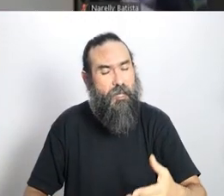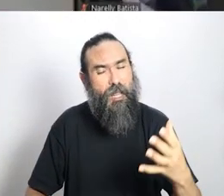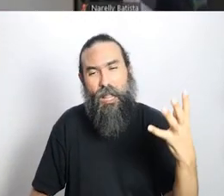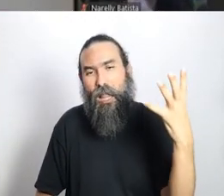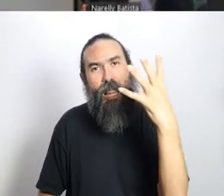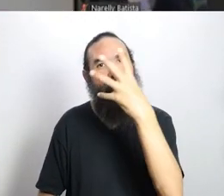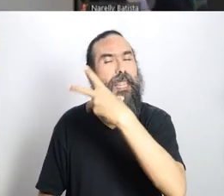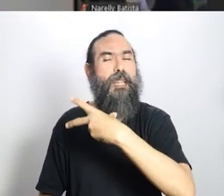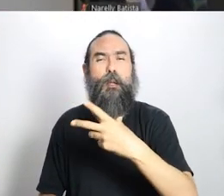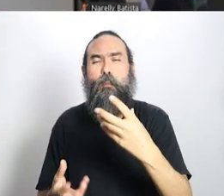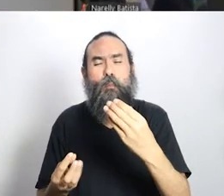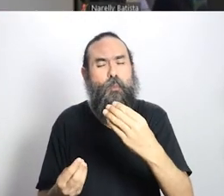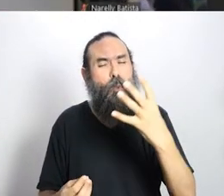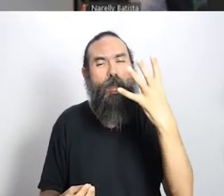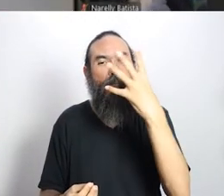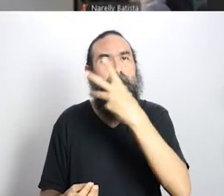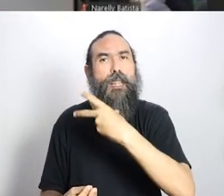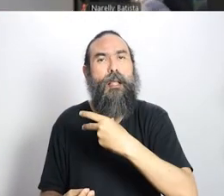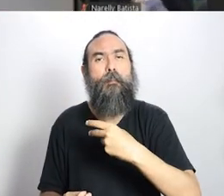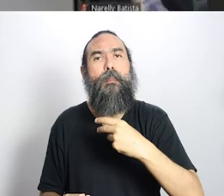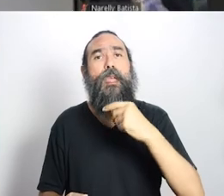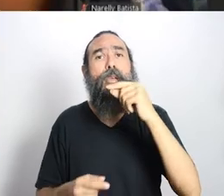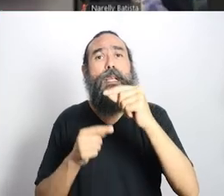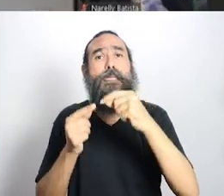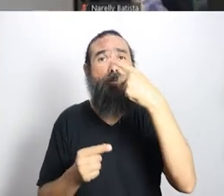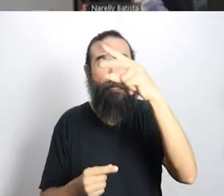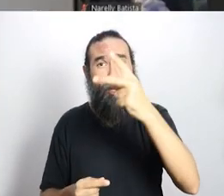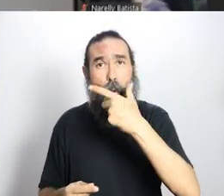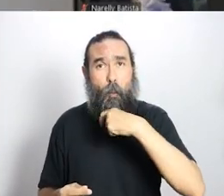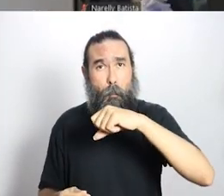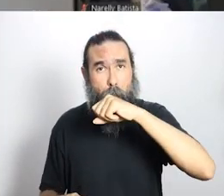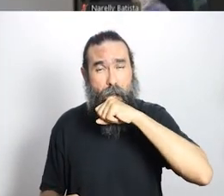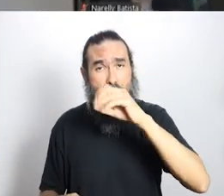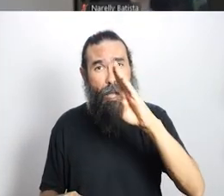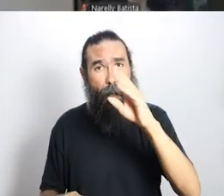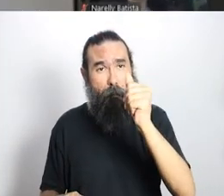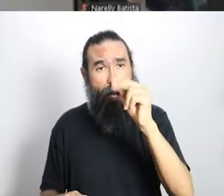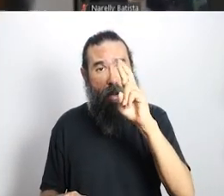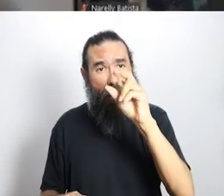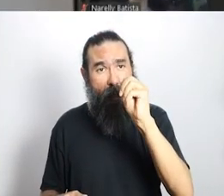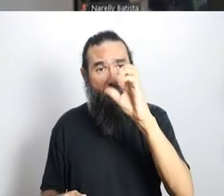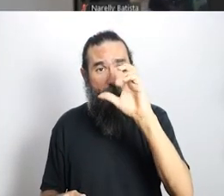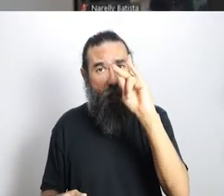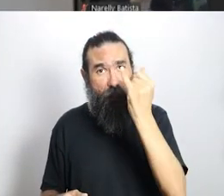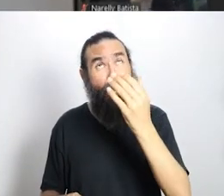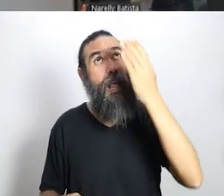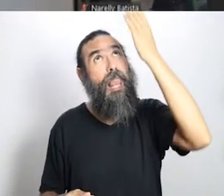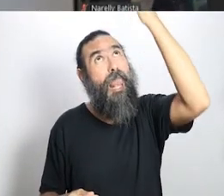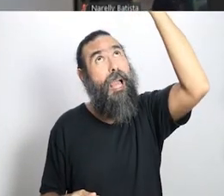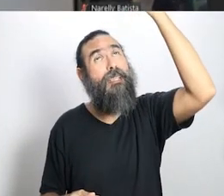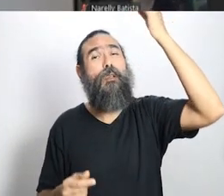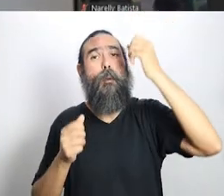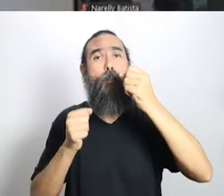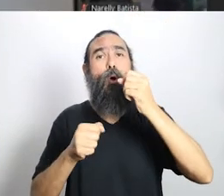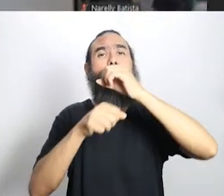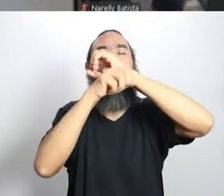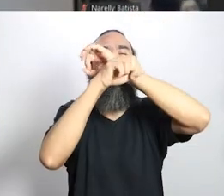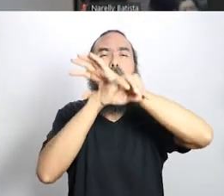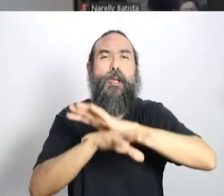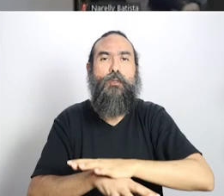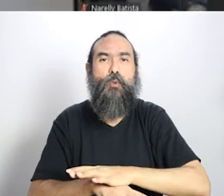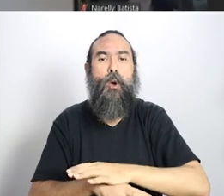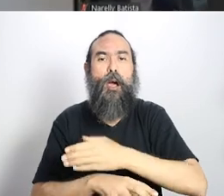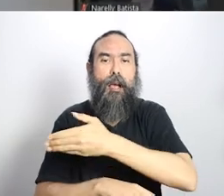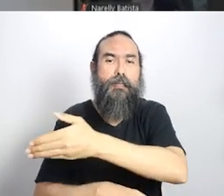uma deidade. Uma deidade, que o mestre Baracho, lá de cima, possa nos abençoar e diga graças